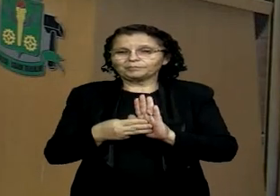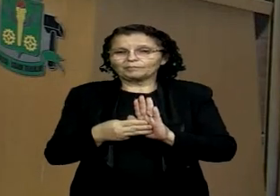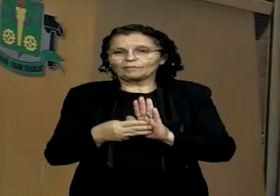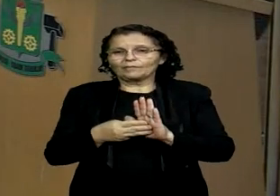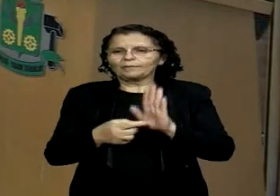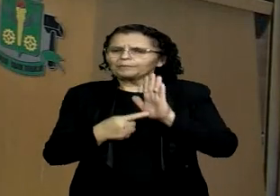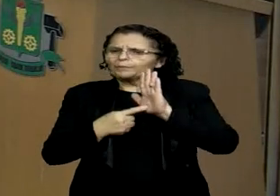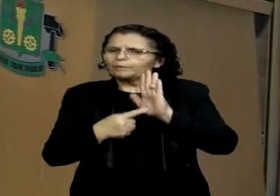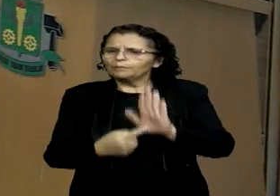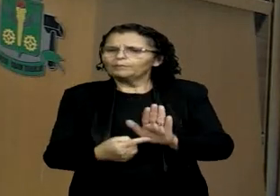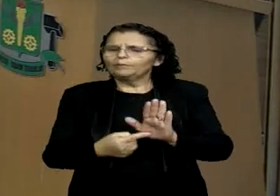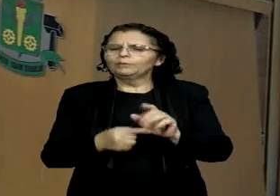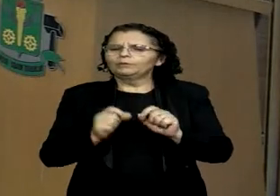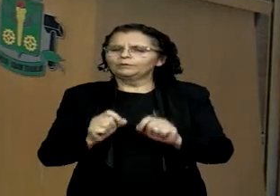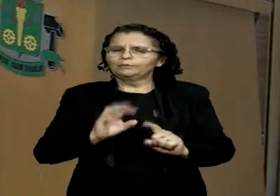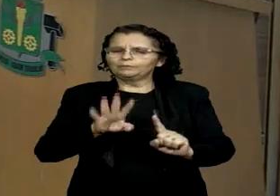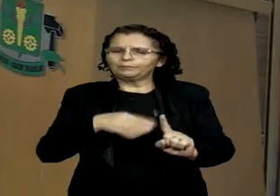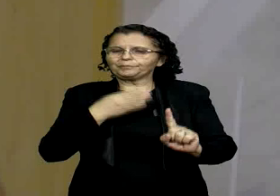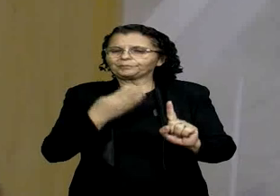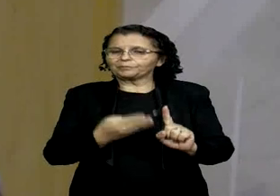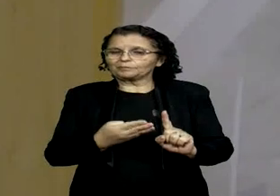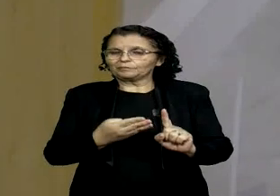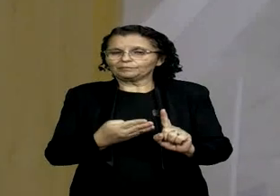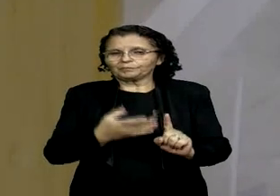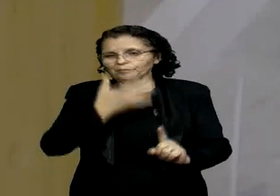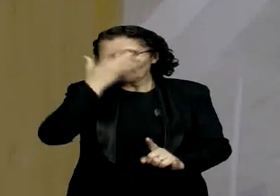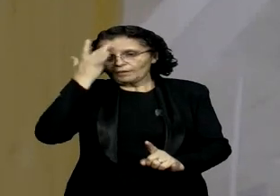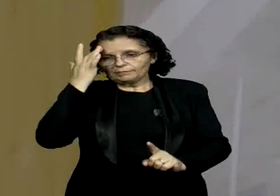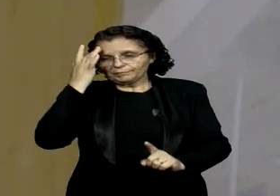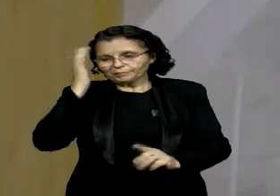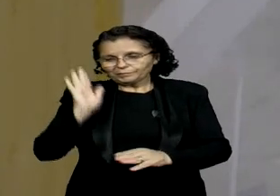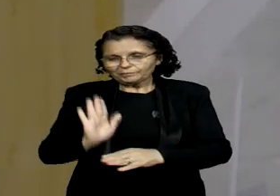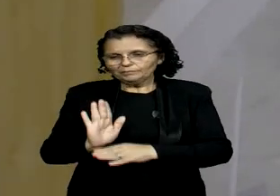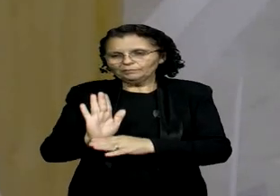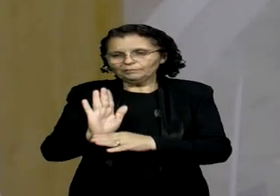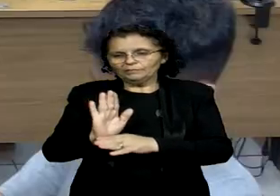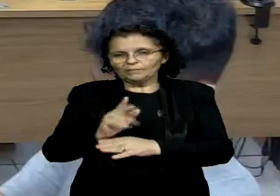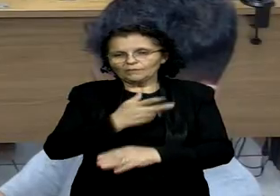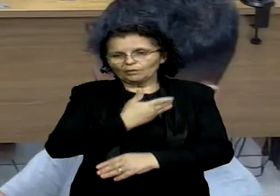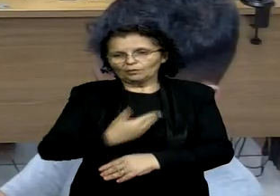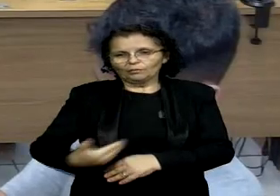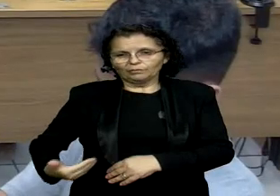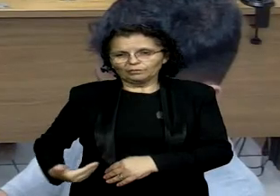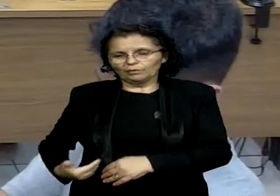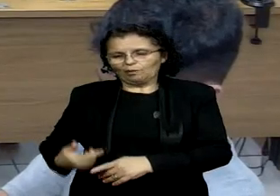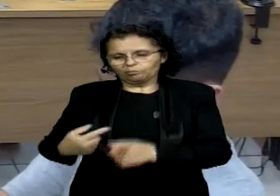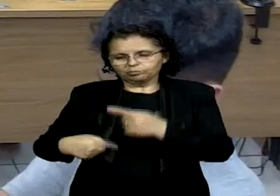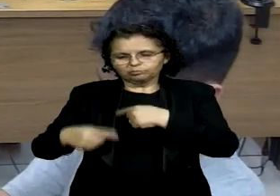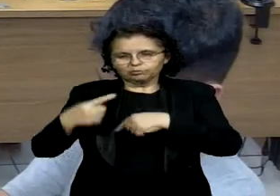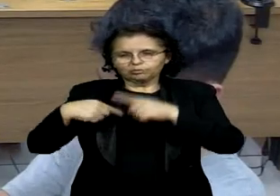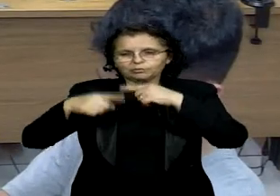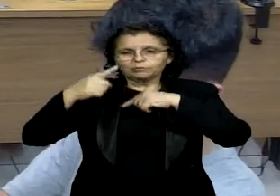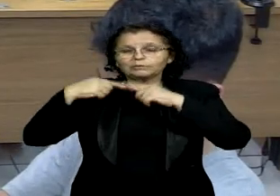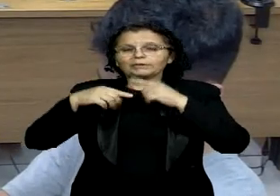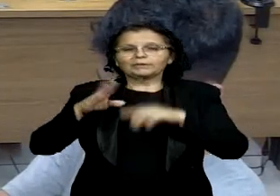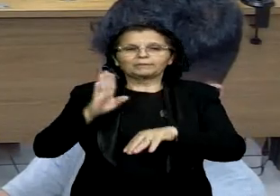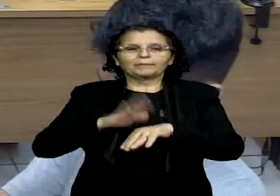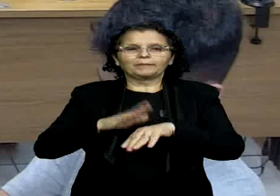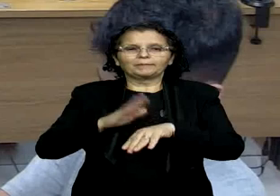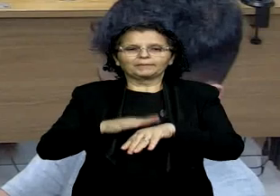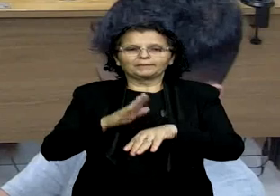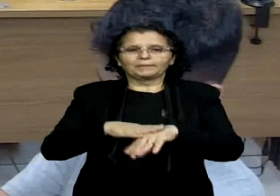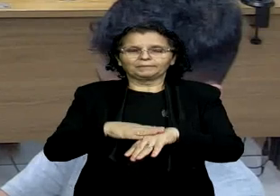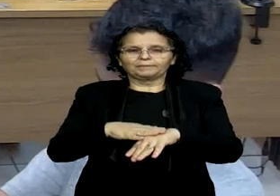acabam homenageando efetivamente quem ajuda o governo, quem faz essa cidade crescer, evoluir a cada dia